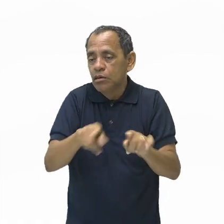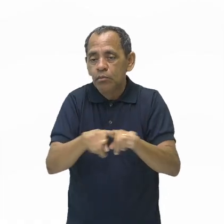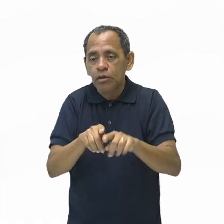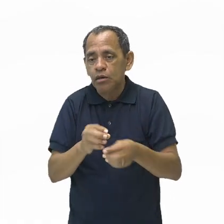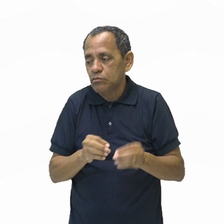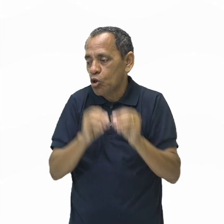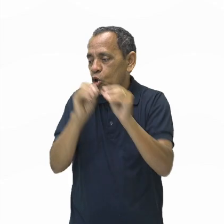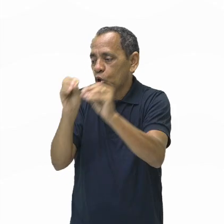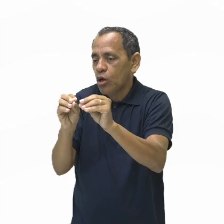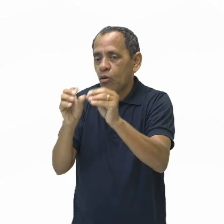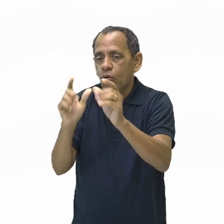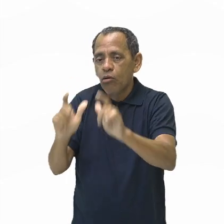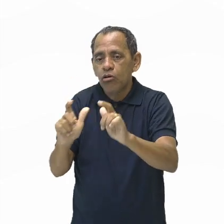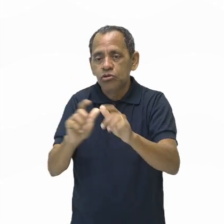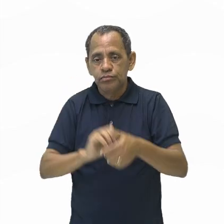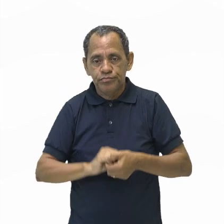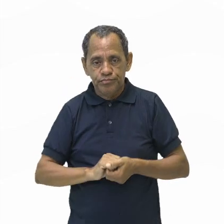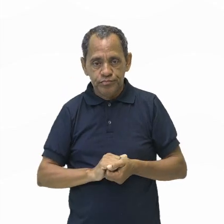nosso lixo.